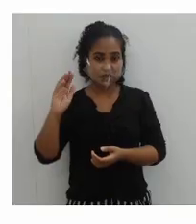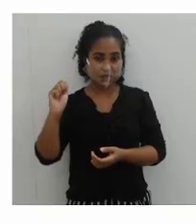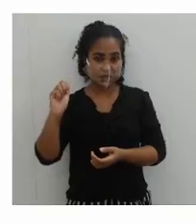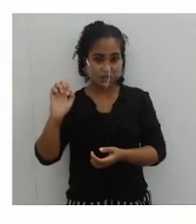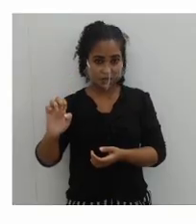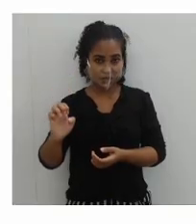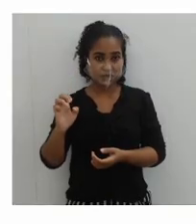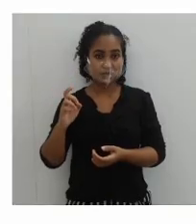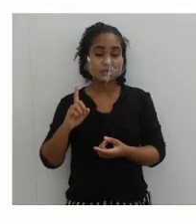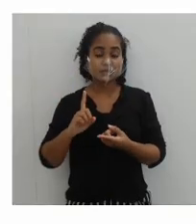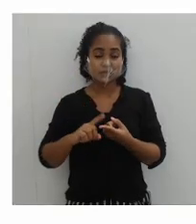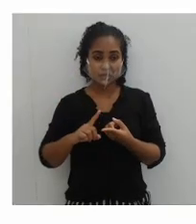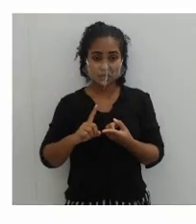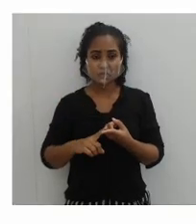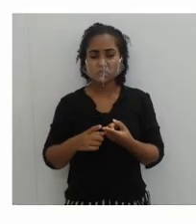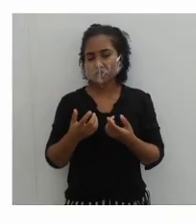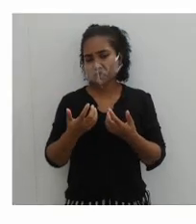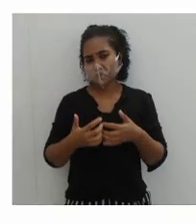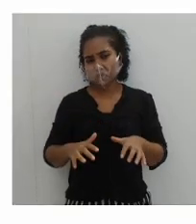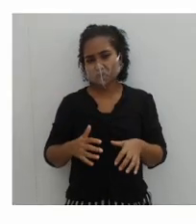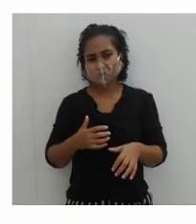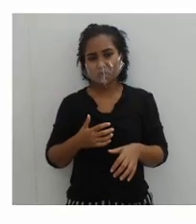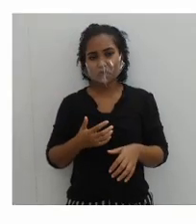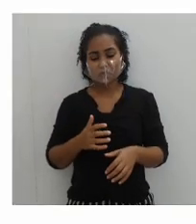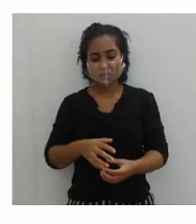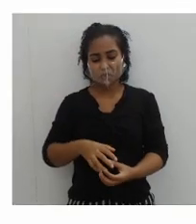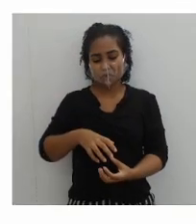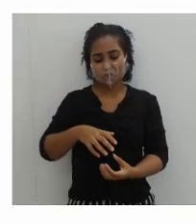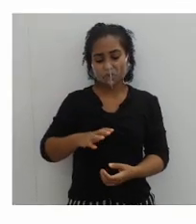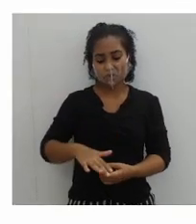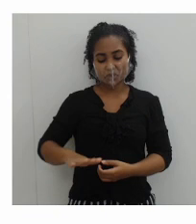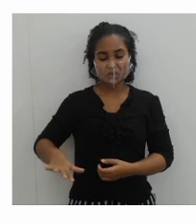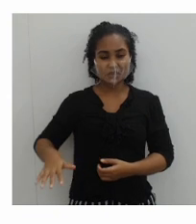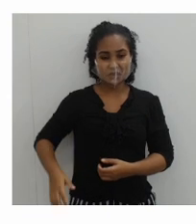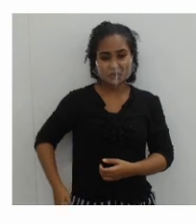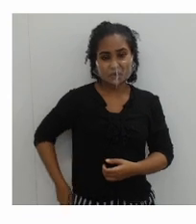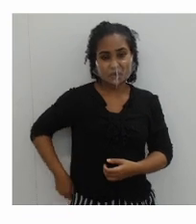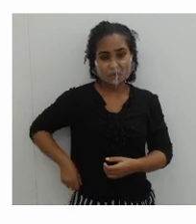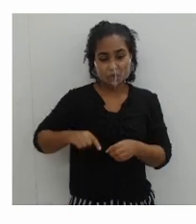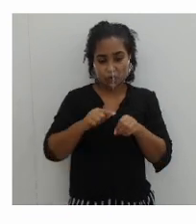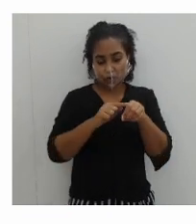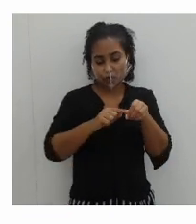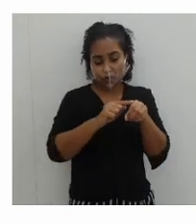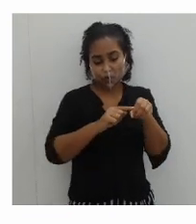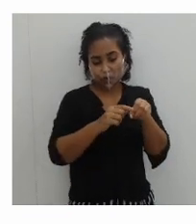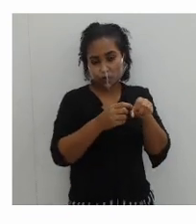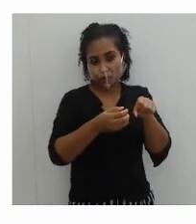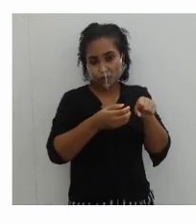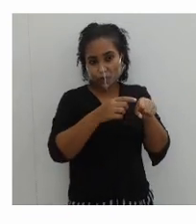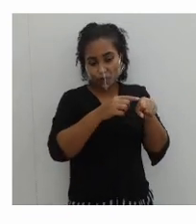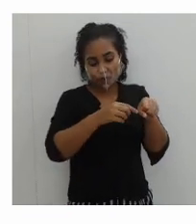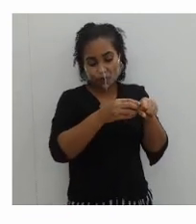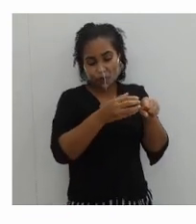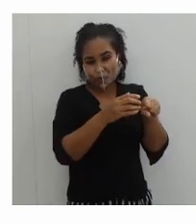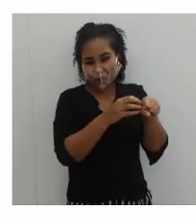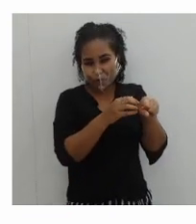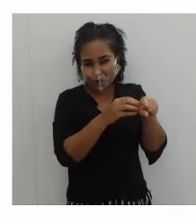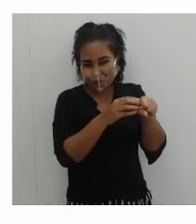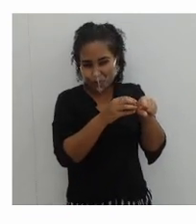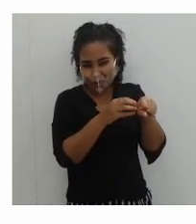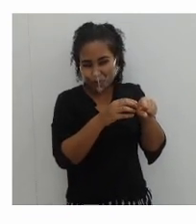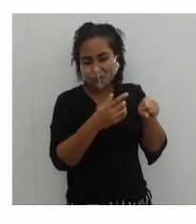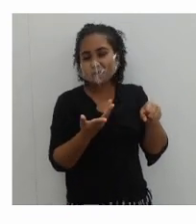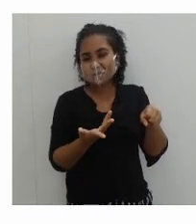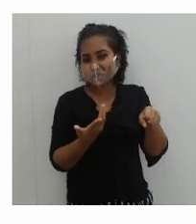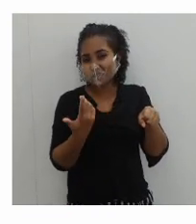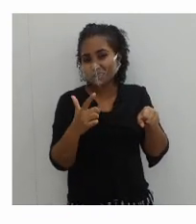em crianças, que acontece coceira na região do ânus, tá? Reto oral, né? Criança tem muito, porque a